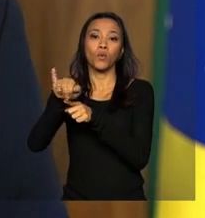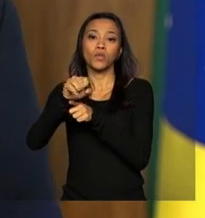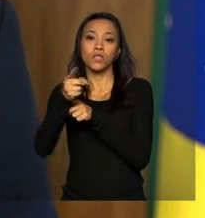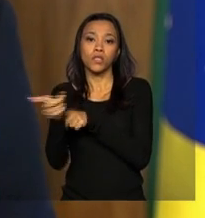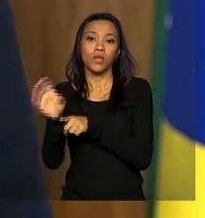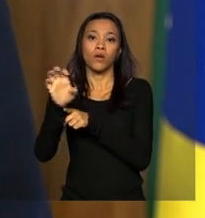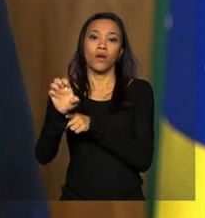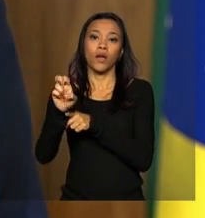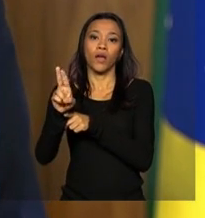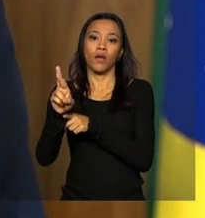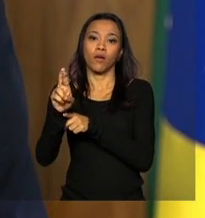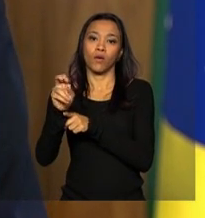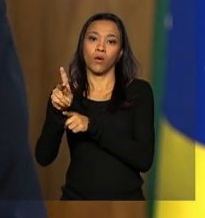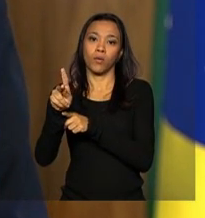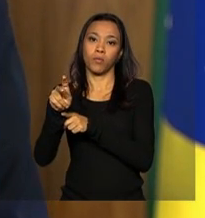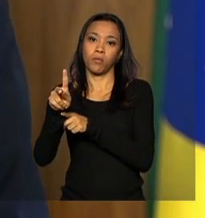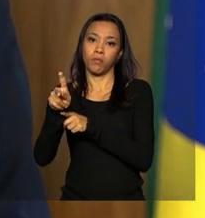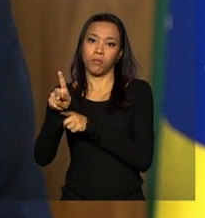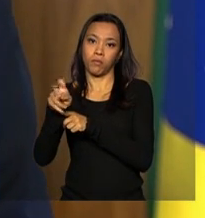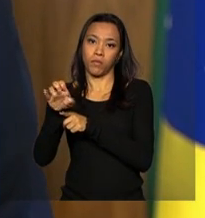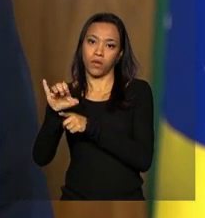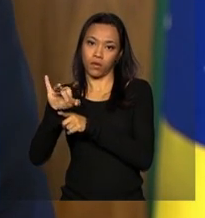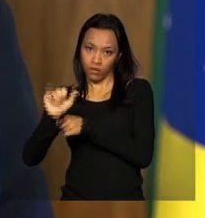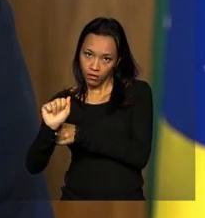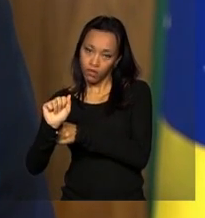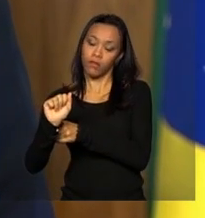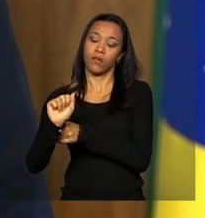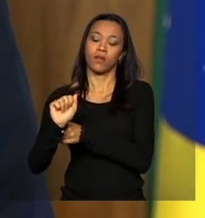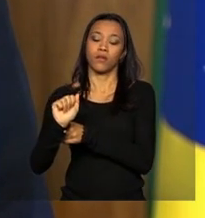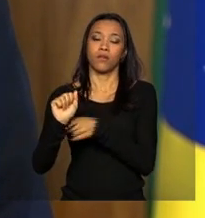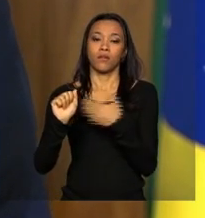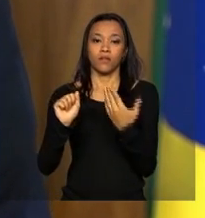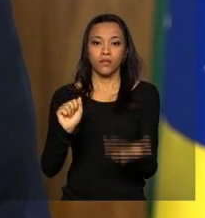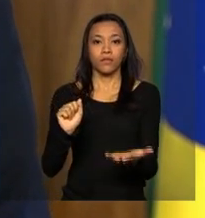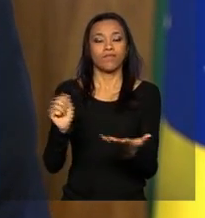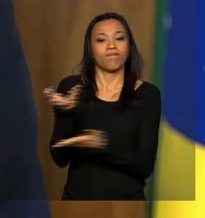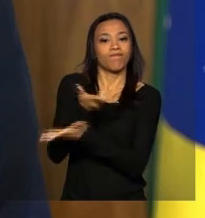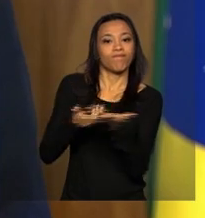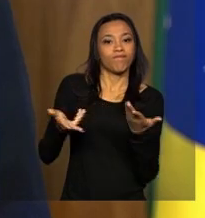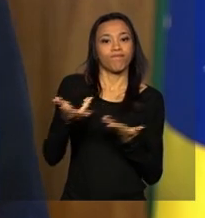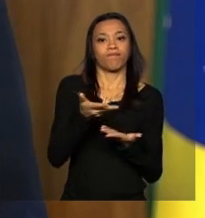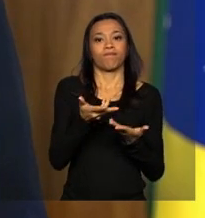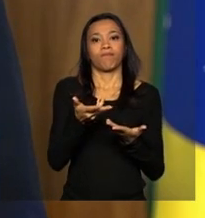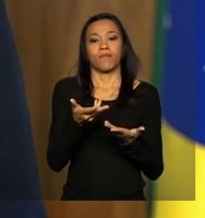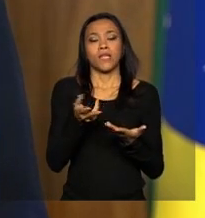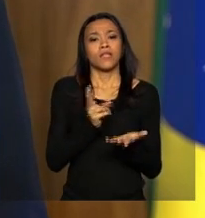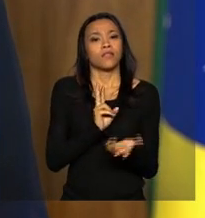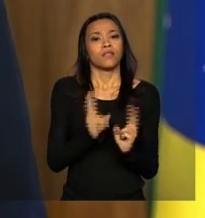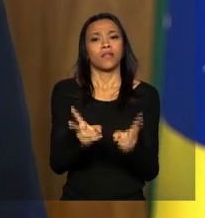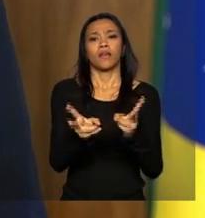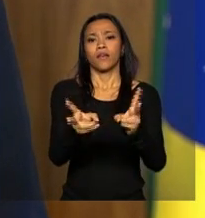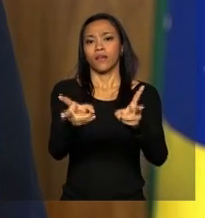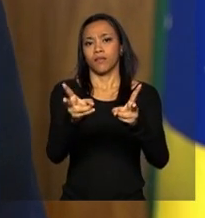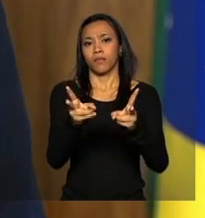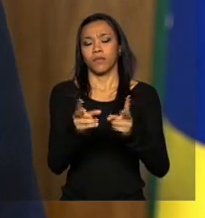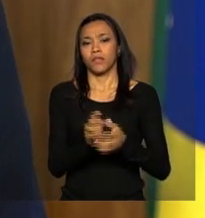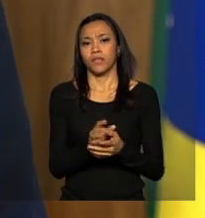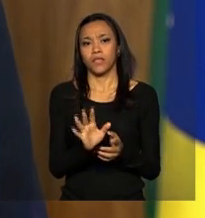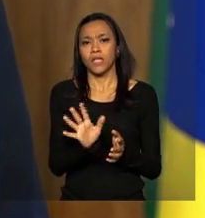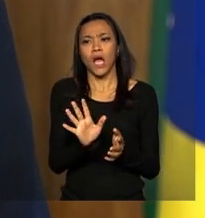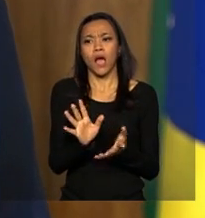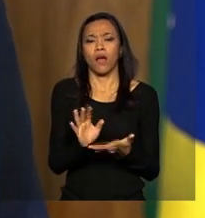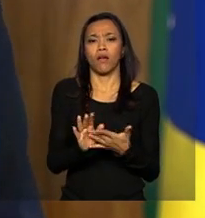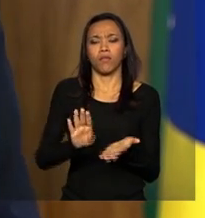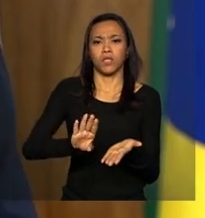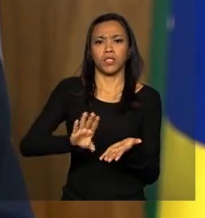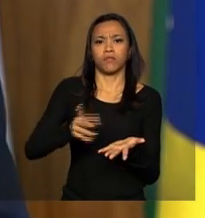amplamente reivindicado, mas novamente estancado neste período, sem prejudicar as negociações